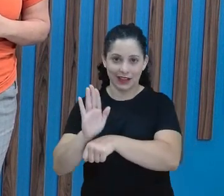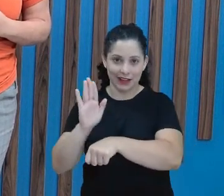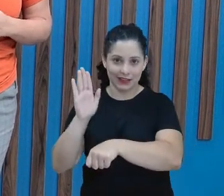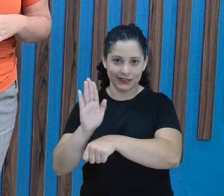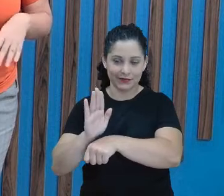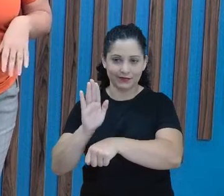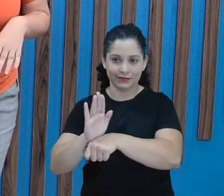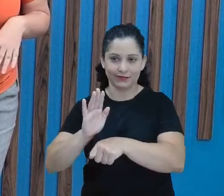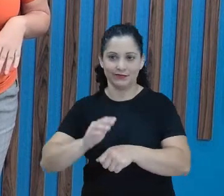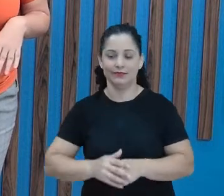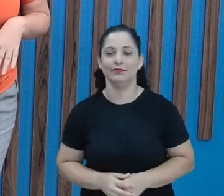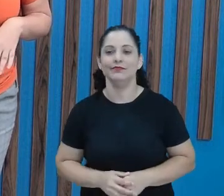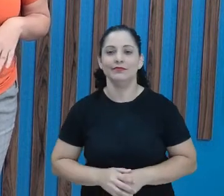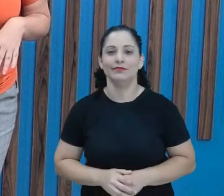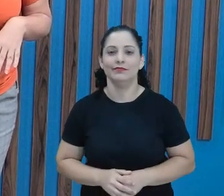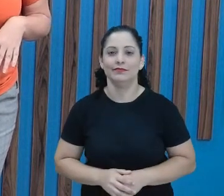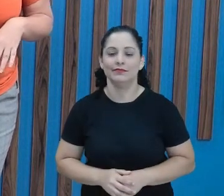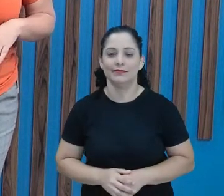tarde.